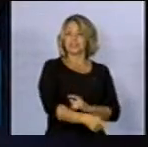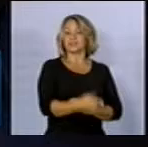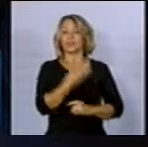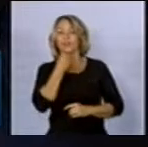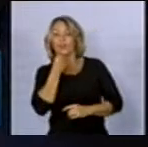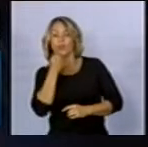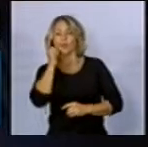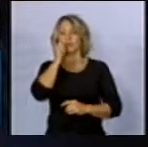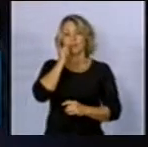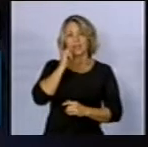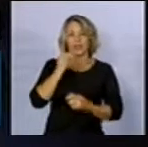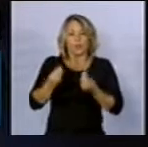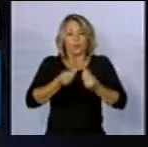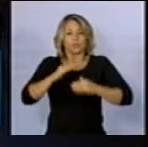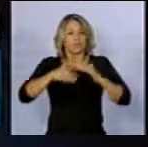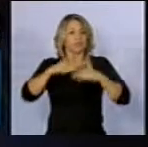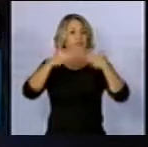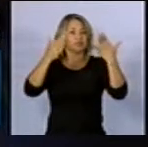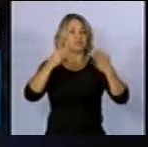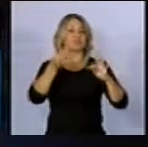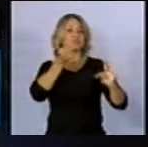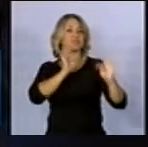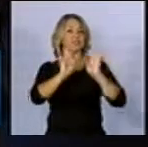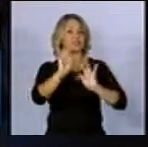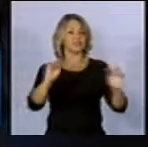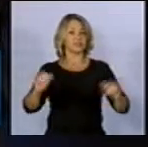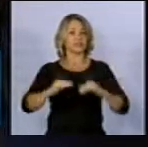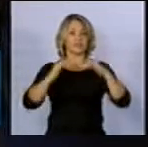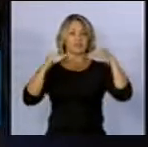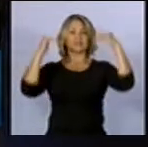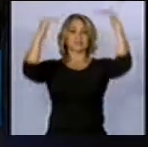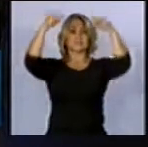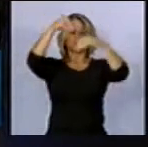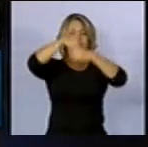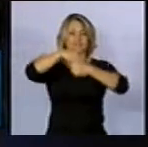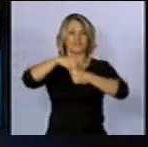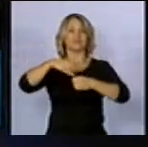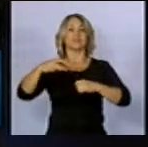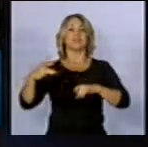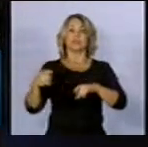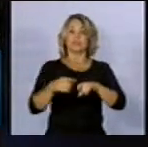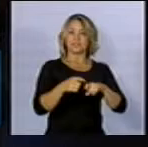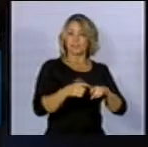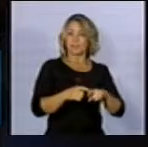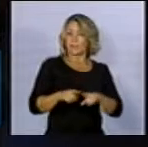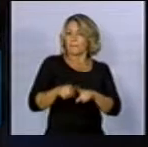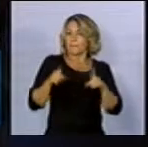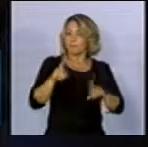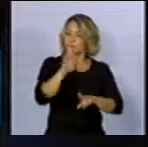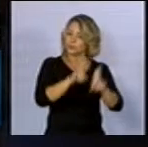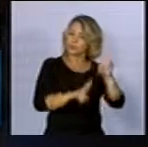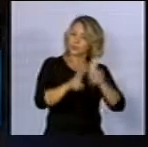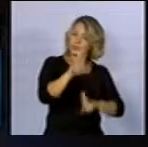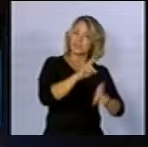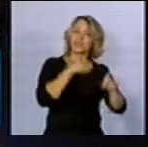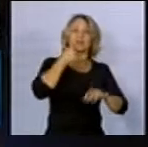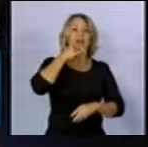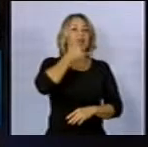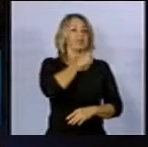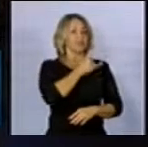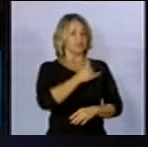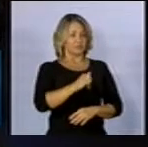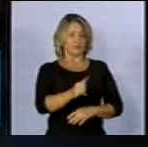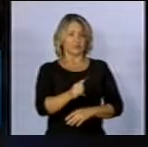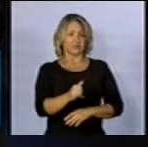desenvolvendo como são tecnologias avançadas dentro da Medicina mas que usam radiações e